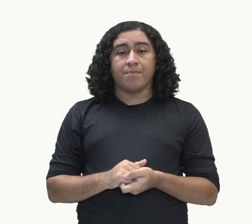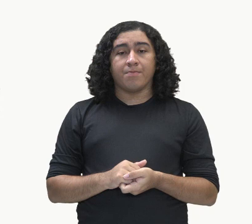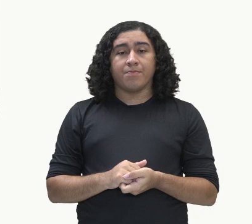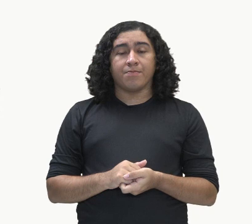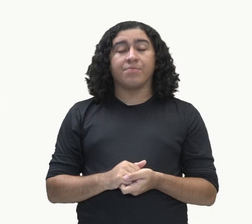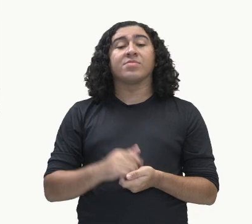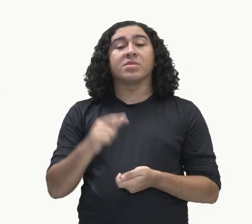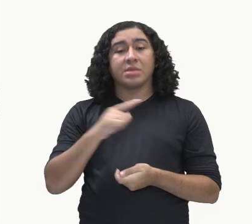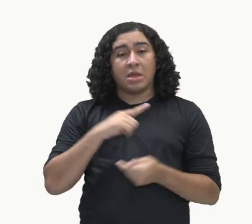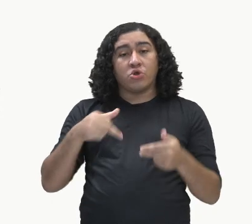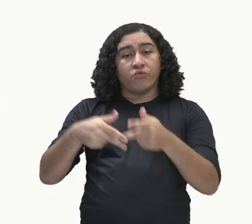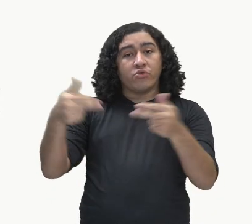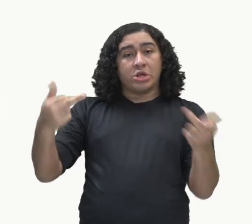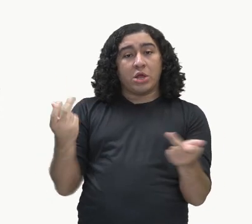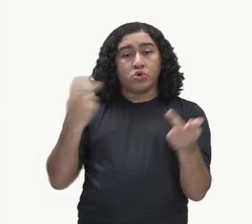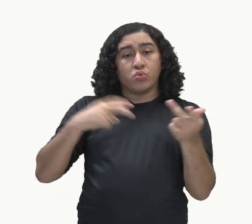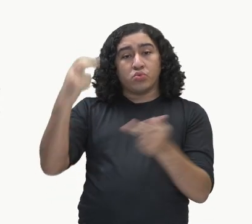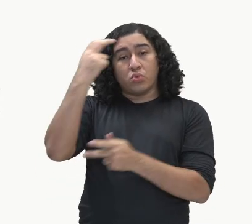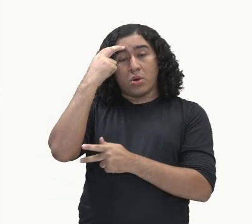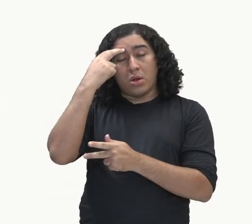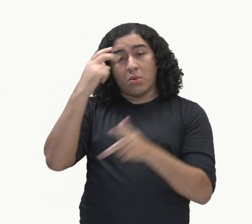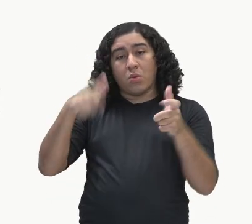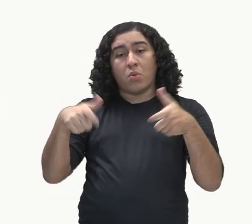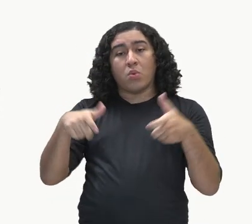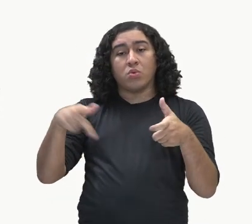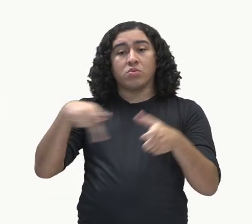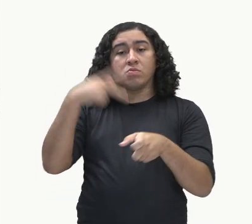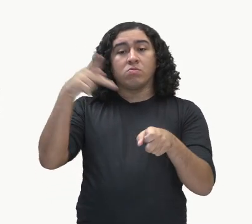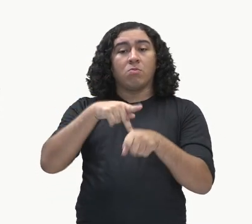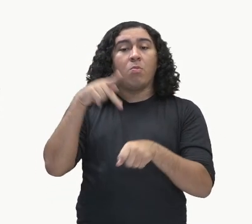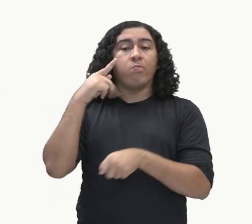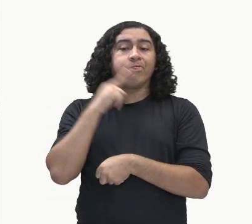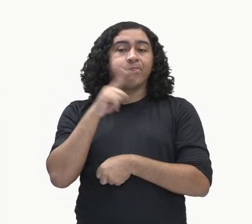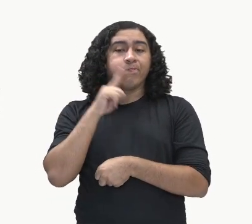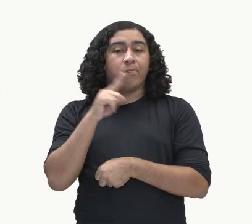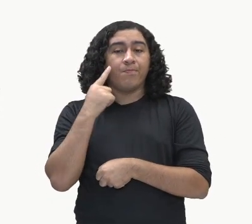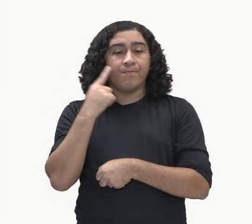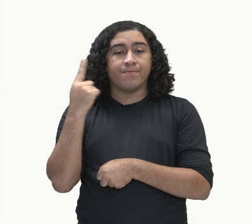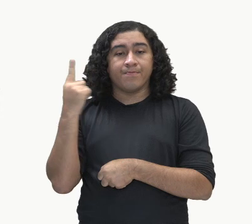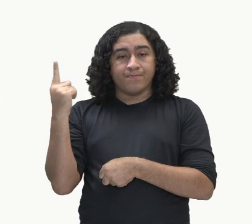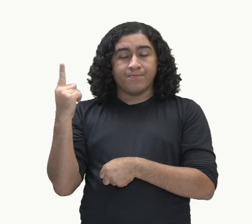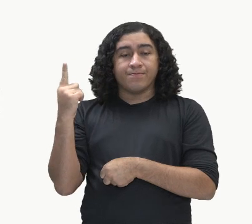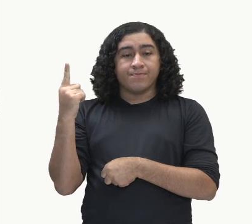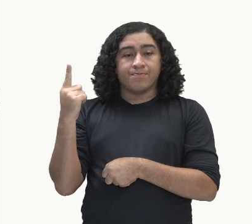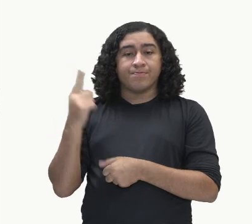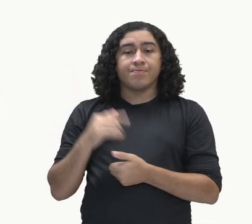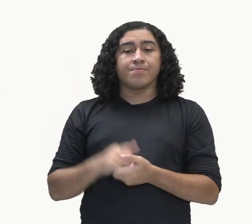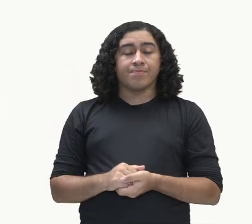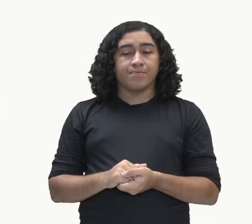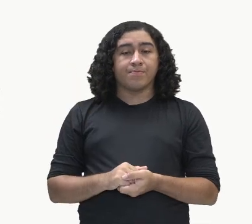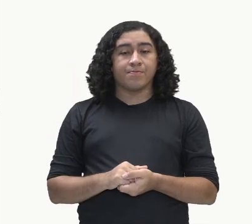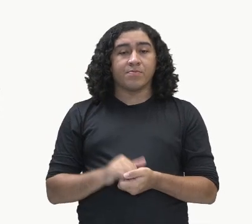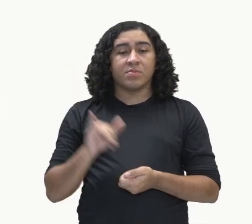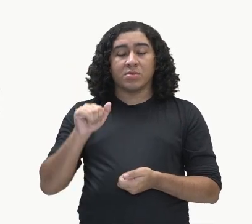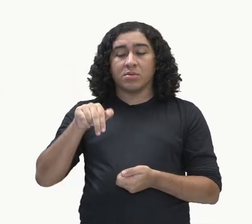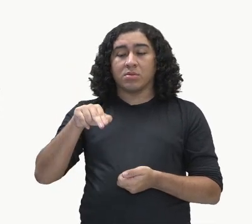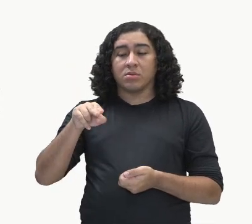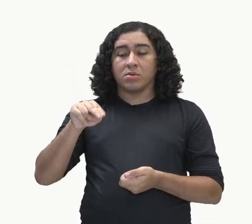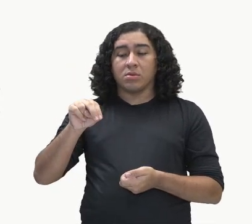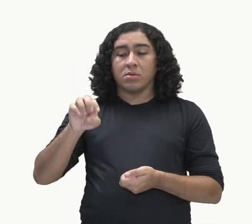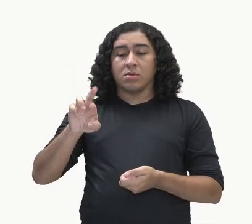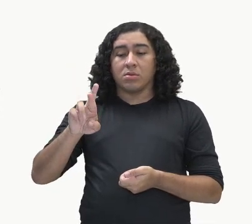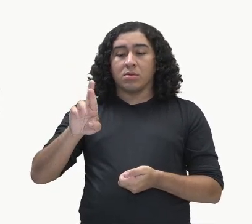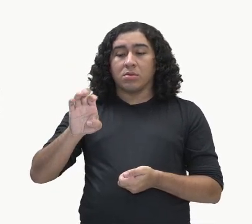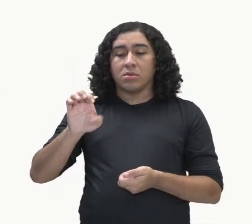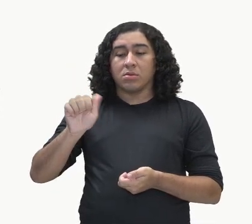diversidade cultural, of the United States, continues to increase. Increase é aumentar. Então,